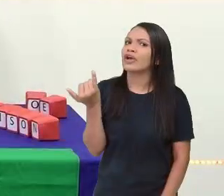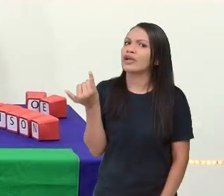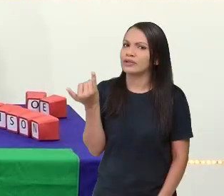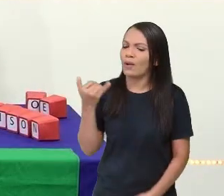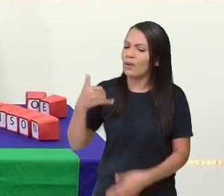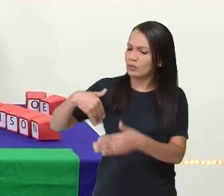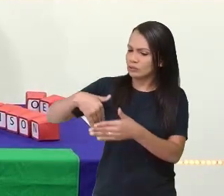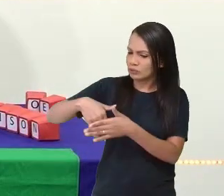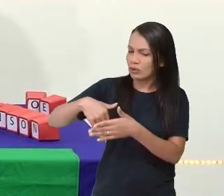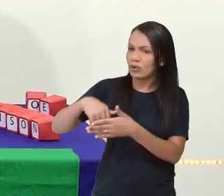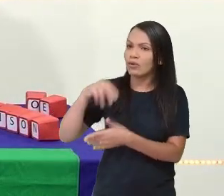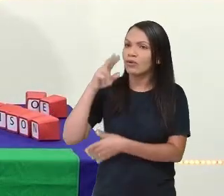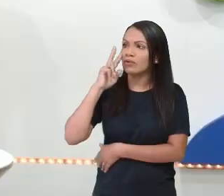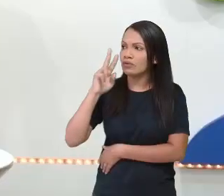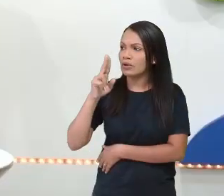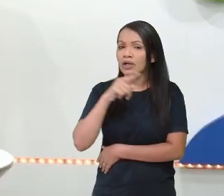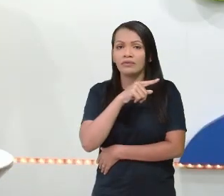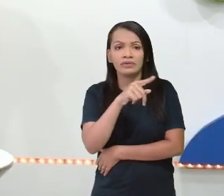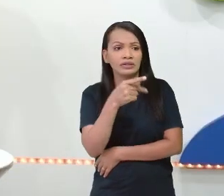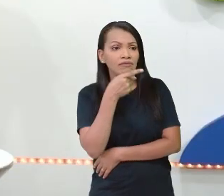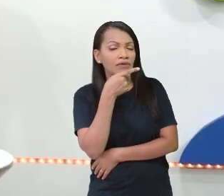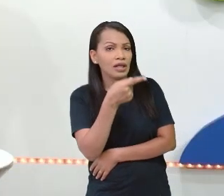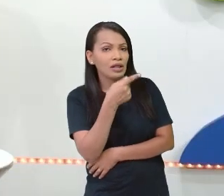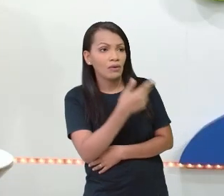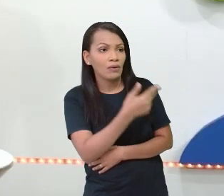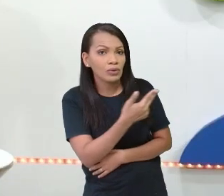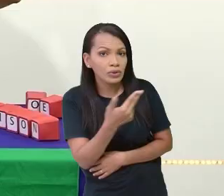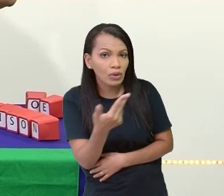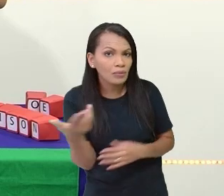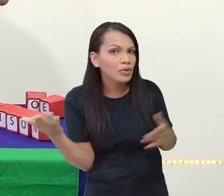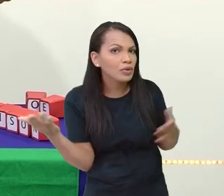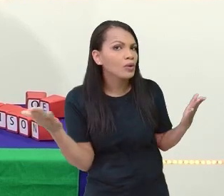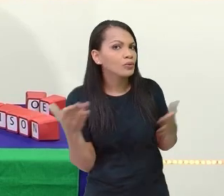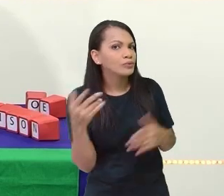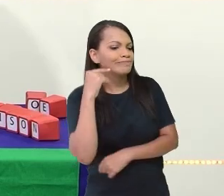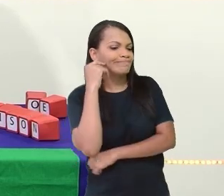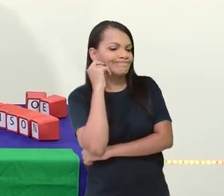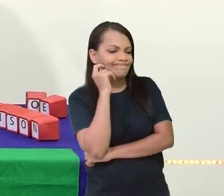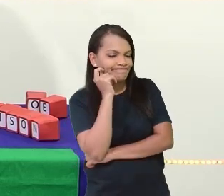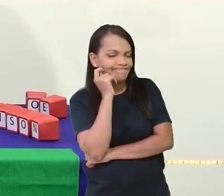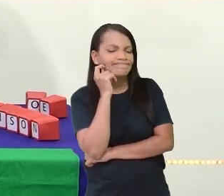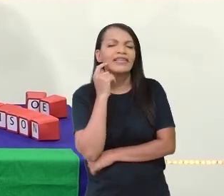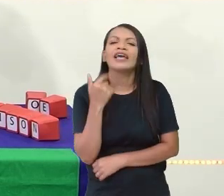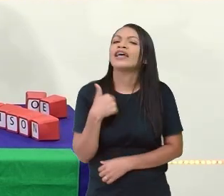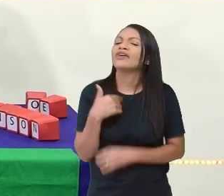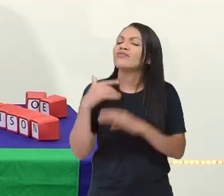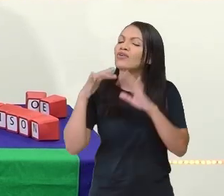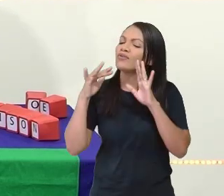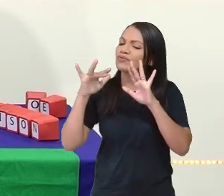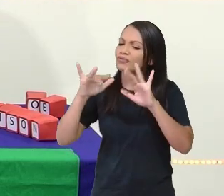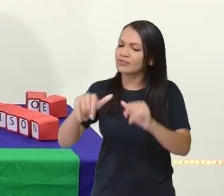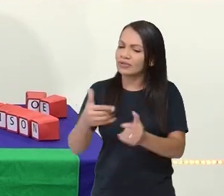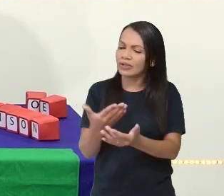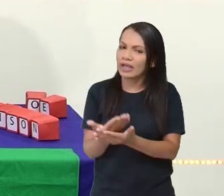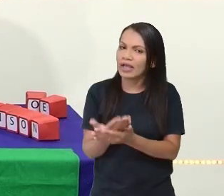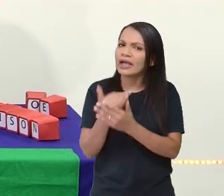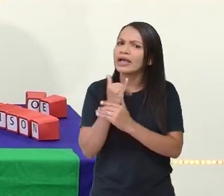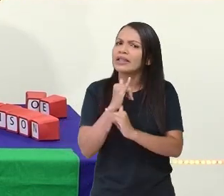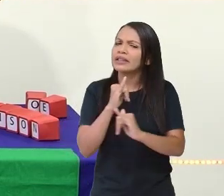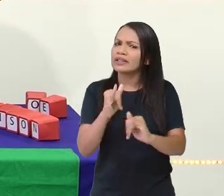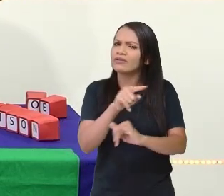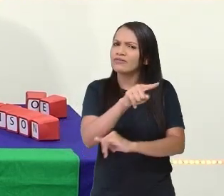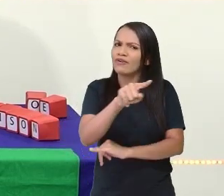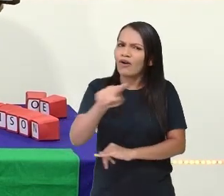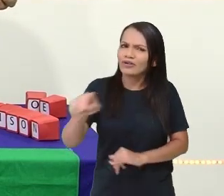camisa, tá certo? Inclusive, você falou do nome dele hoje. Foi. Foi. Eu vou ficando por aqui e digo,